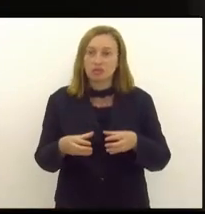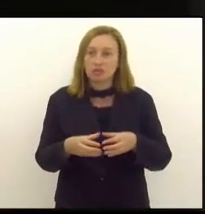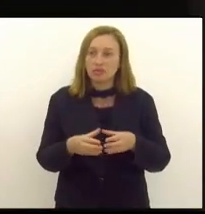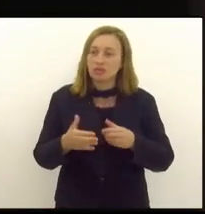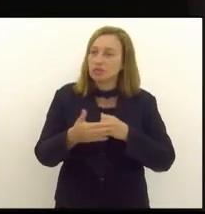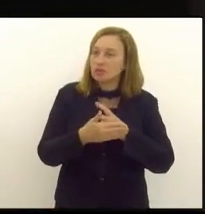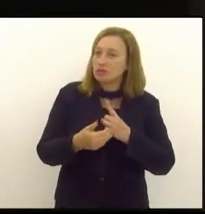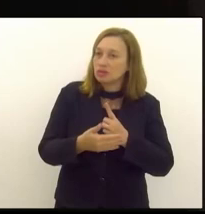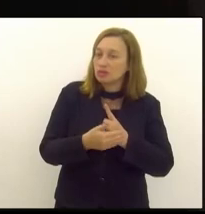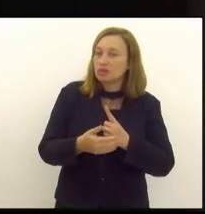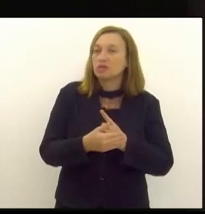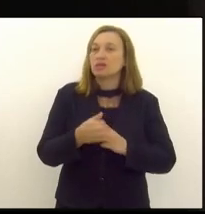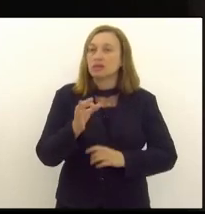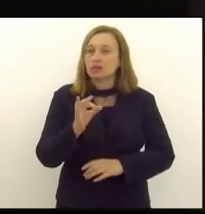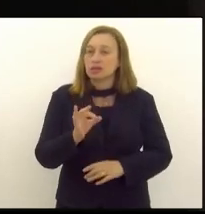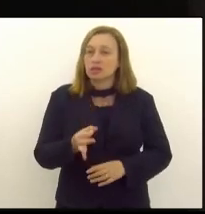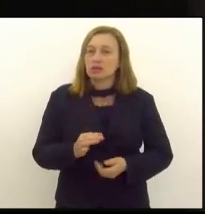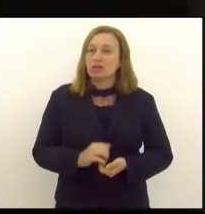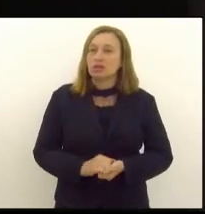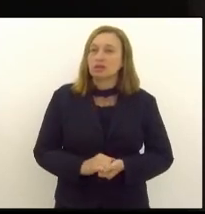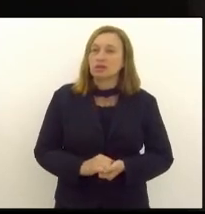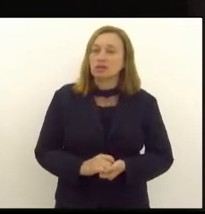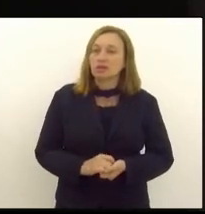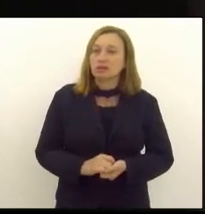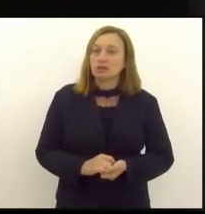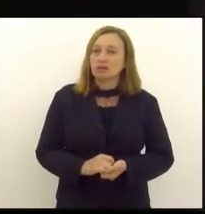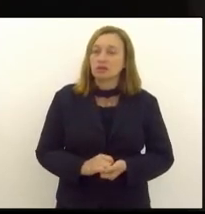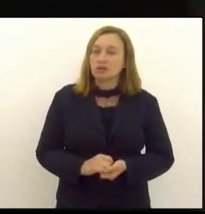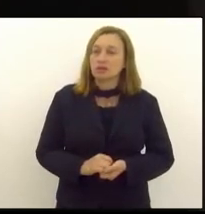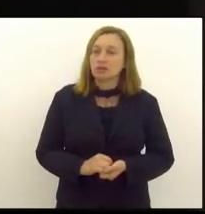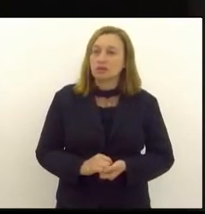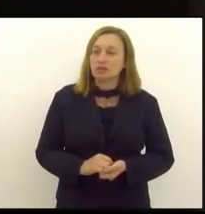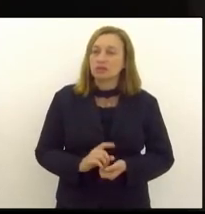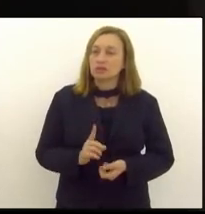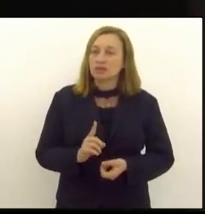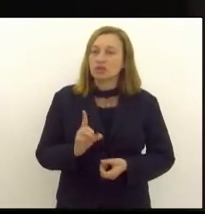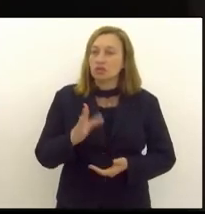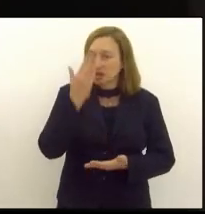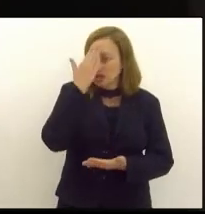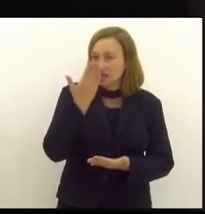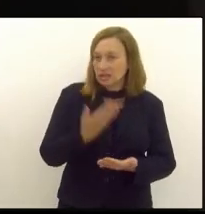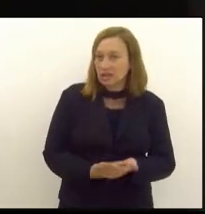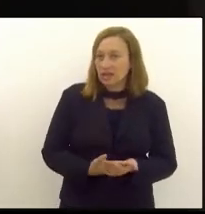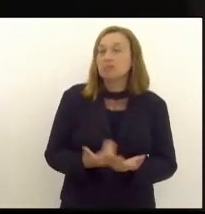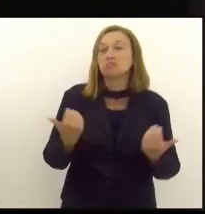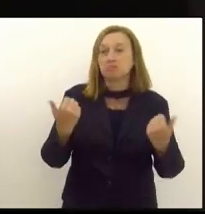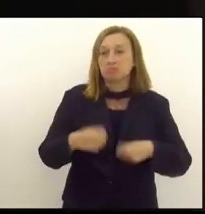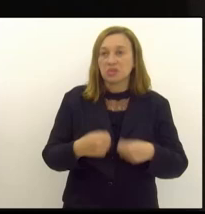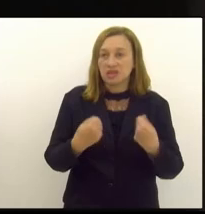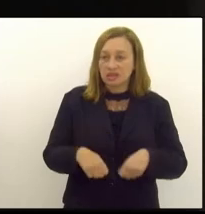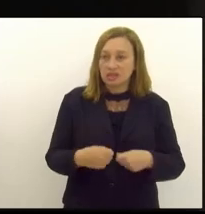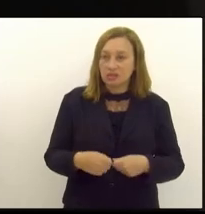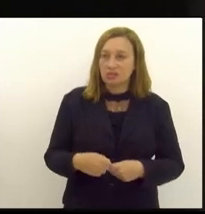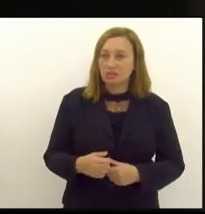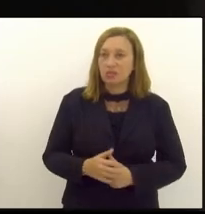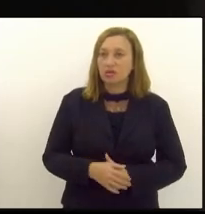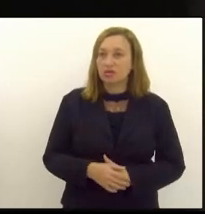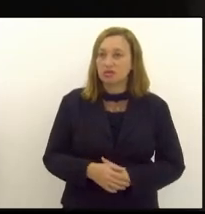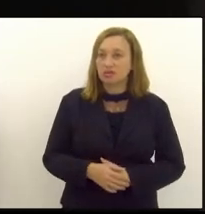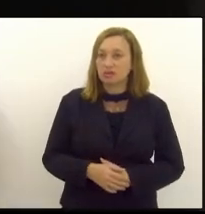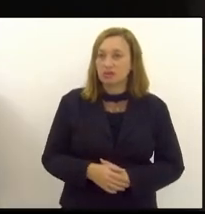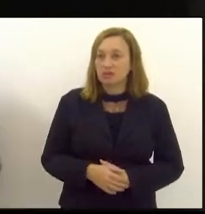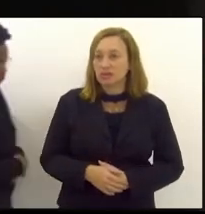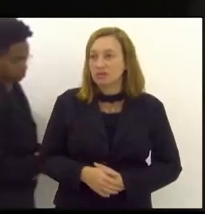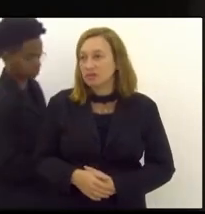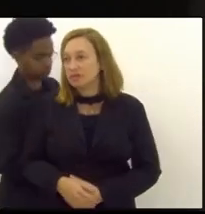muito carinhosamente, porque não basta acreditar, é preciso